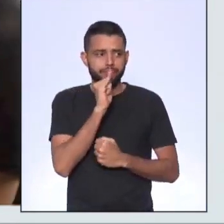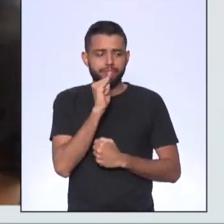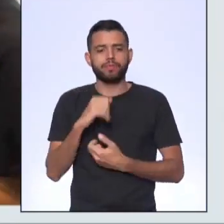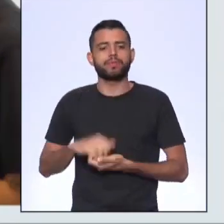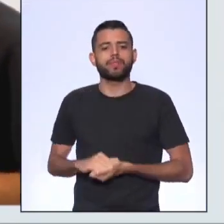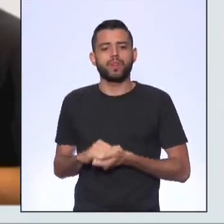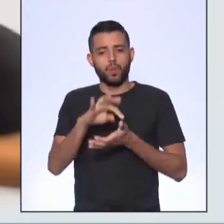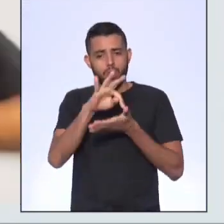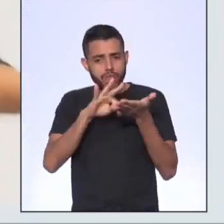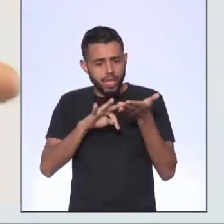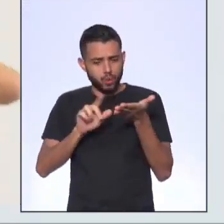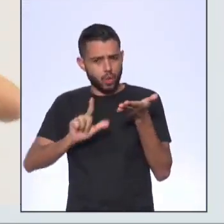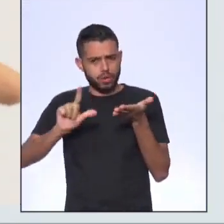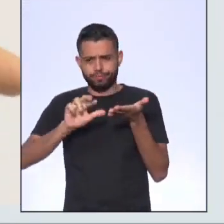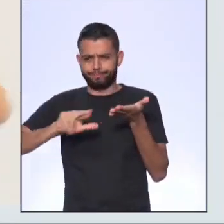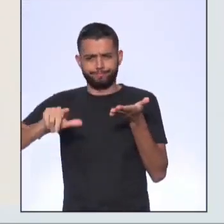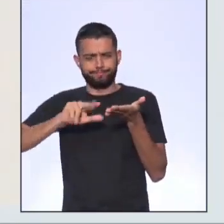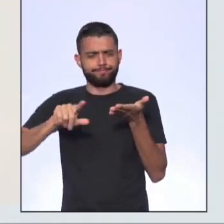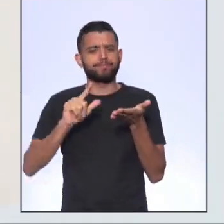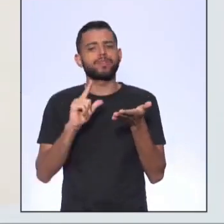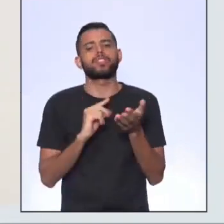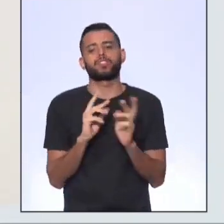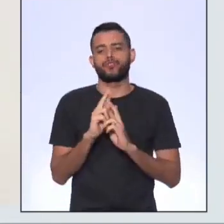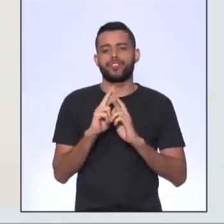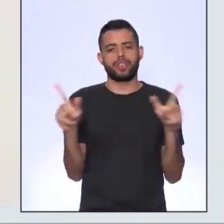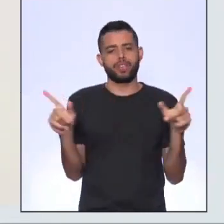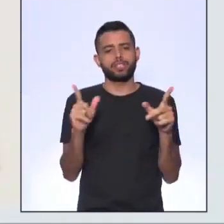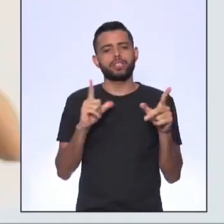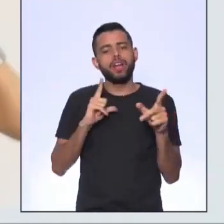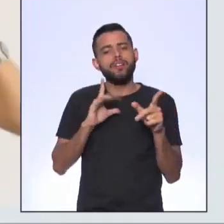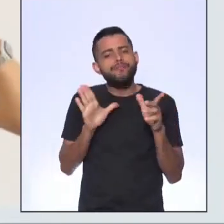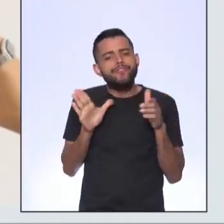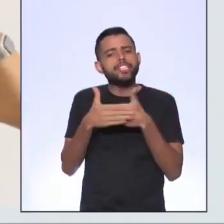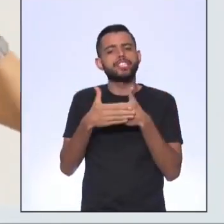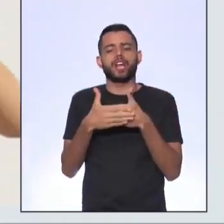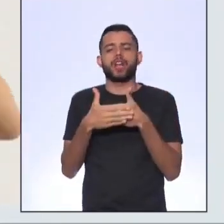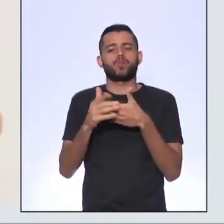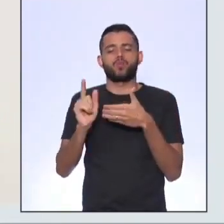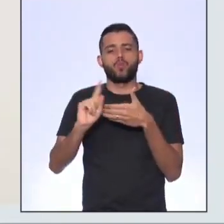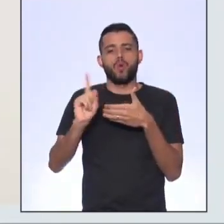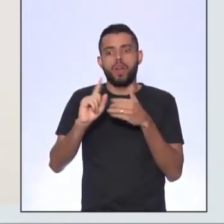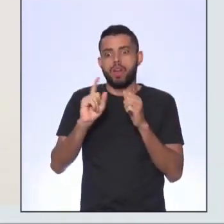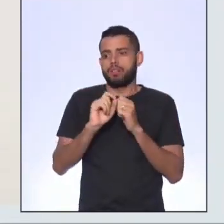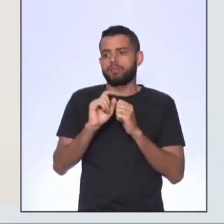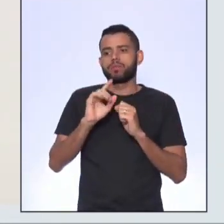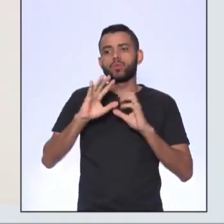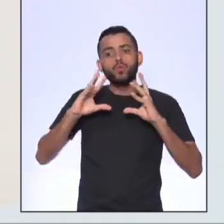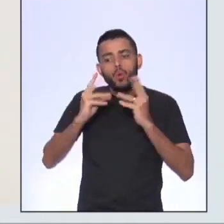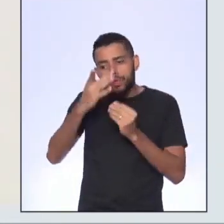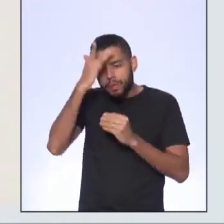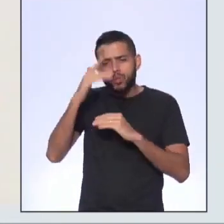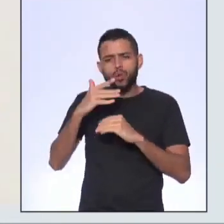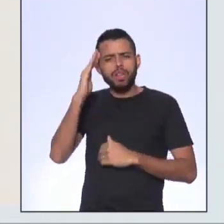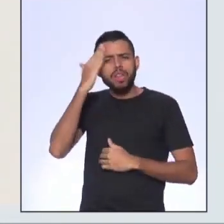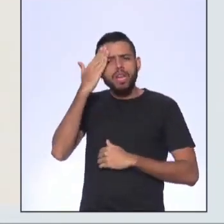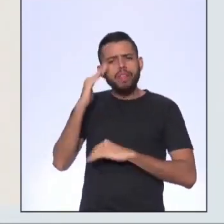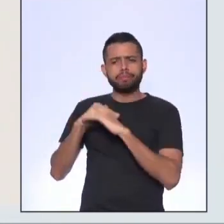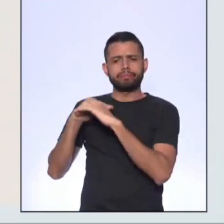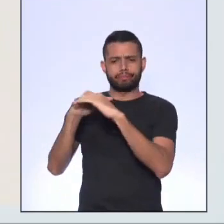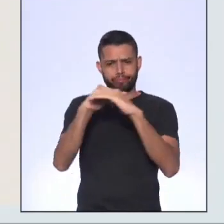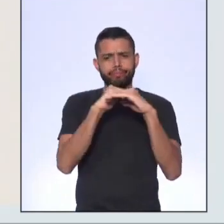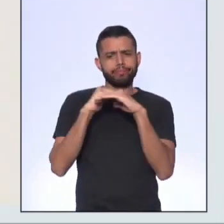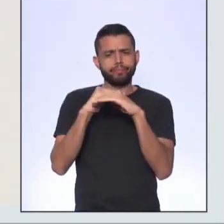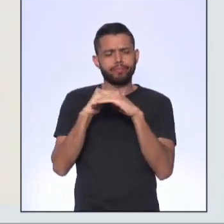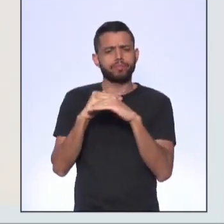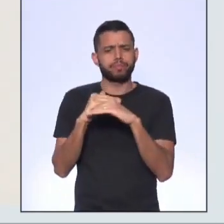texto não literário, nós temos o contrário, nós temos o sentido fechado. O texto trabalha para que todos tenham o mesmo entendimento. Não é assim que